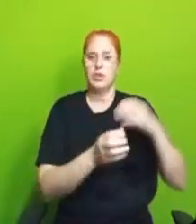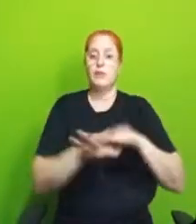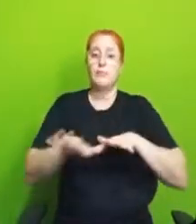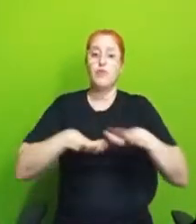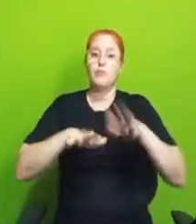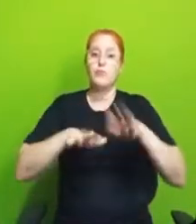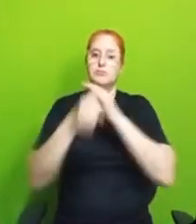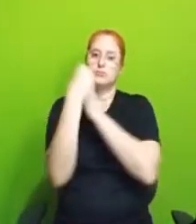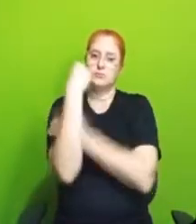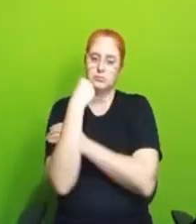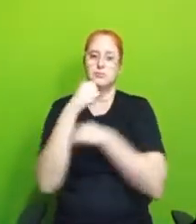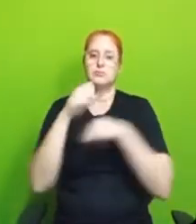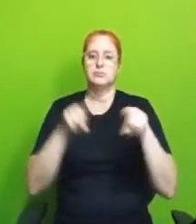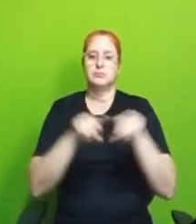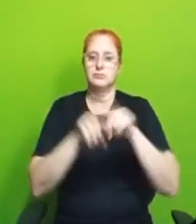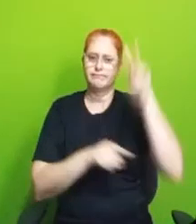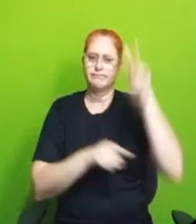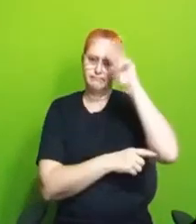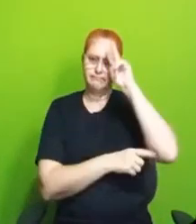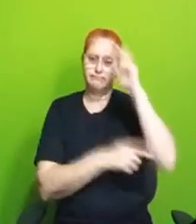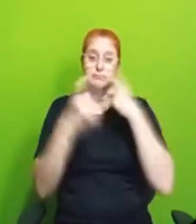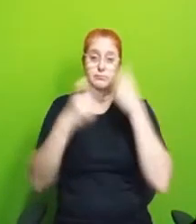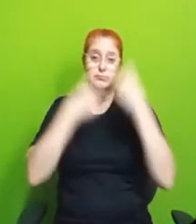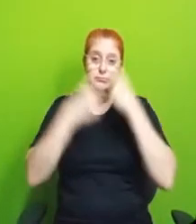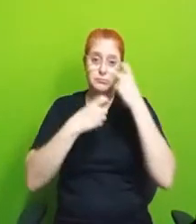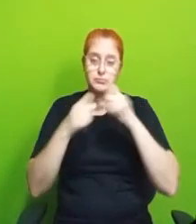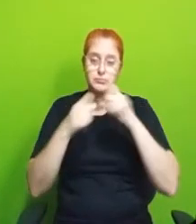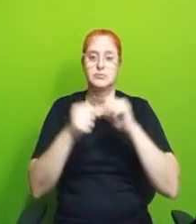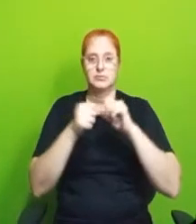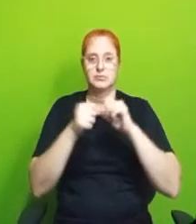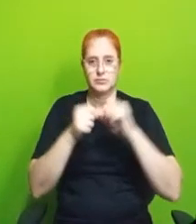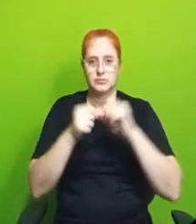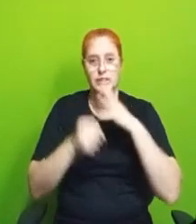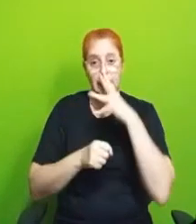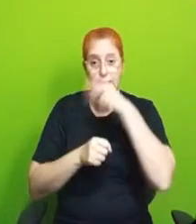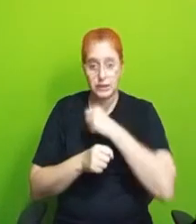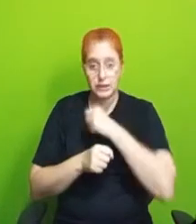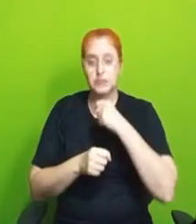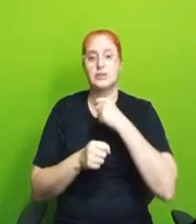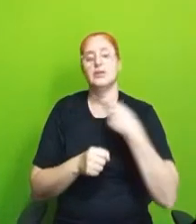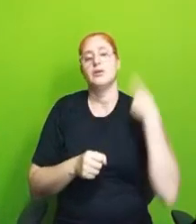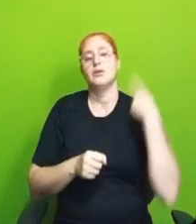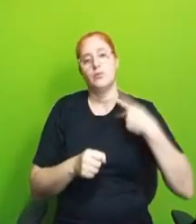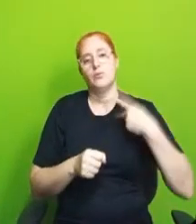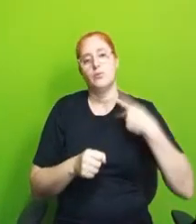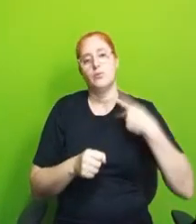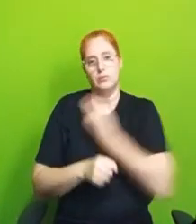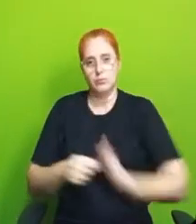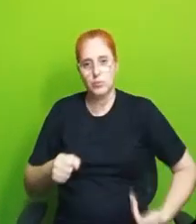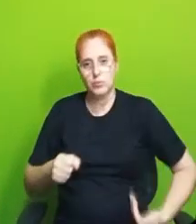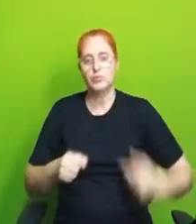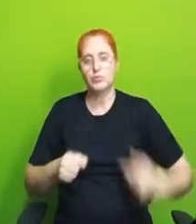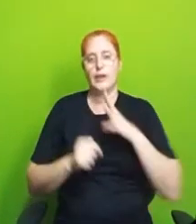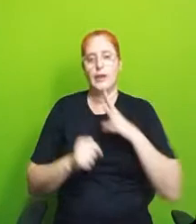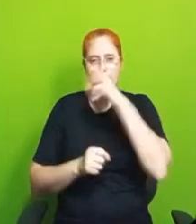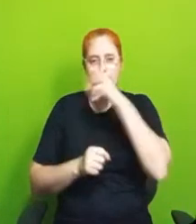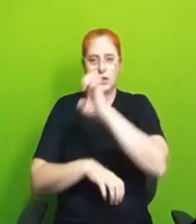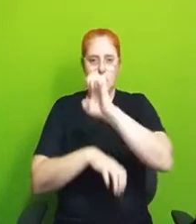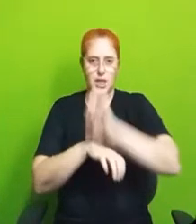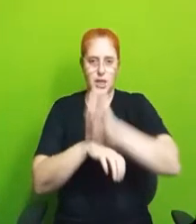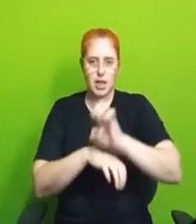historicamente se preocupou em fazer a crítica das políticas públicas, né? De fazer a crítica do Estado, de como o Estado ele